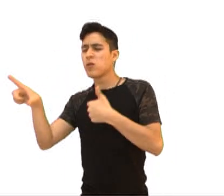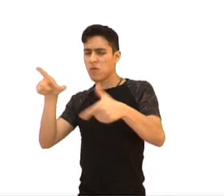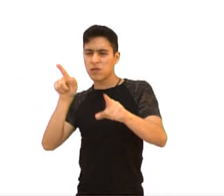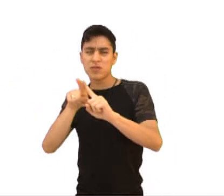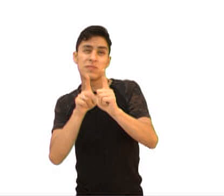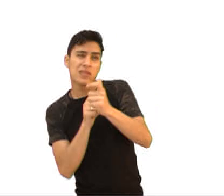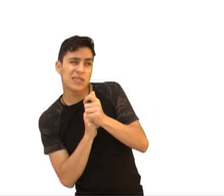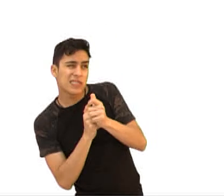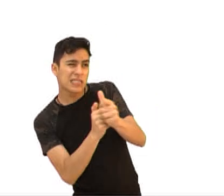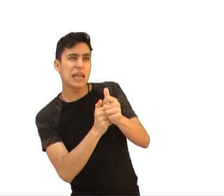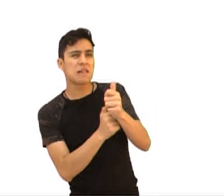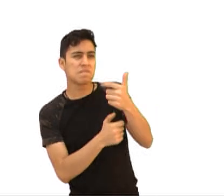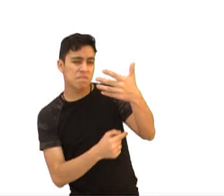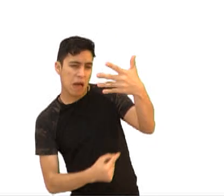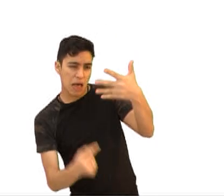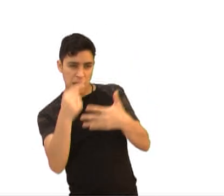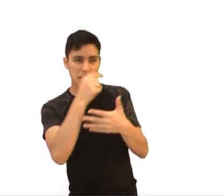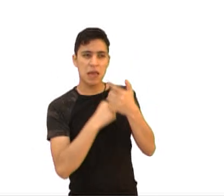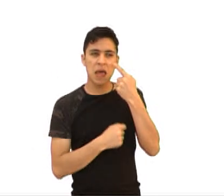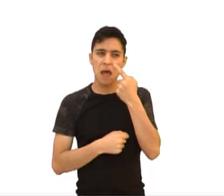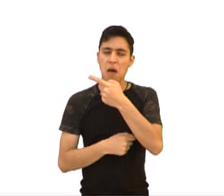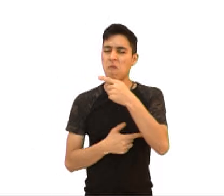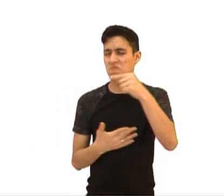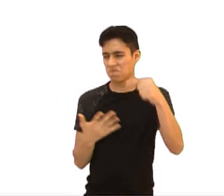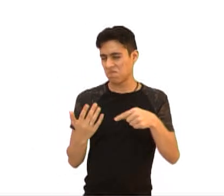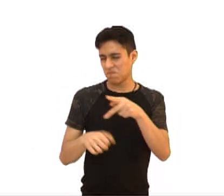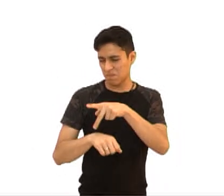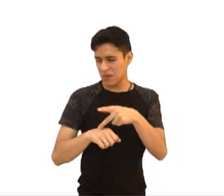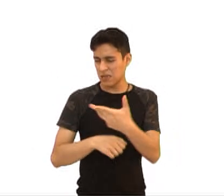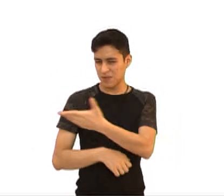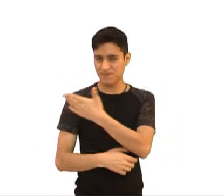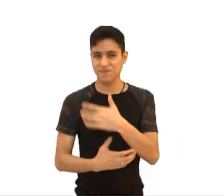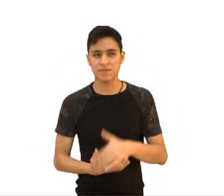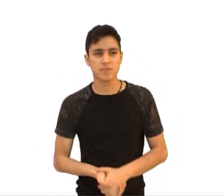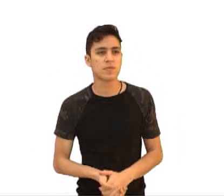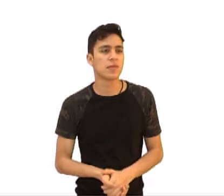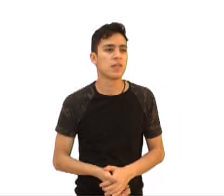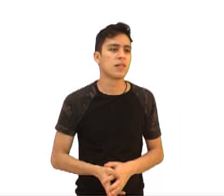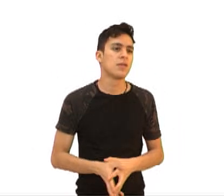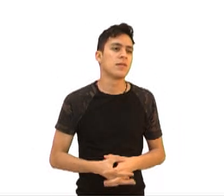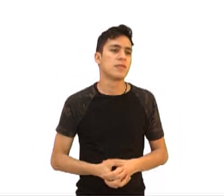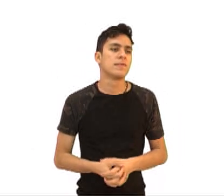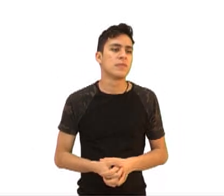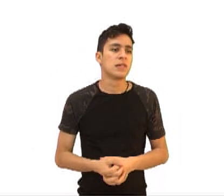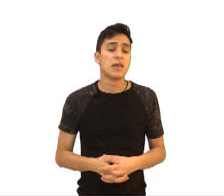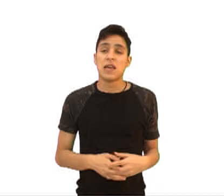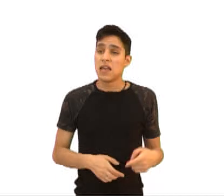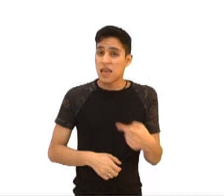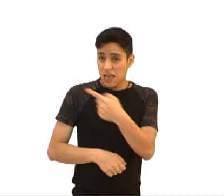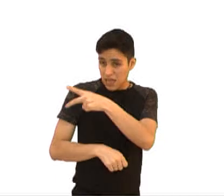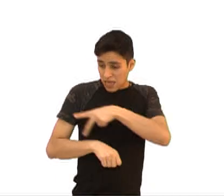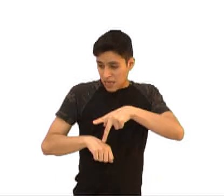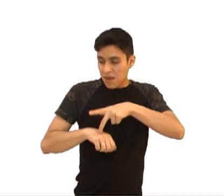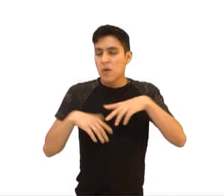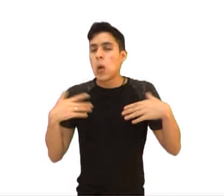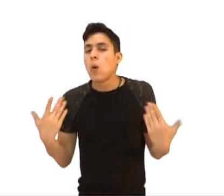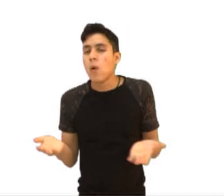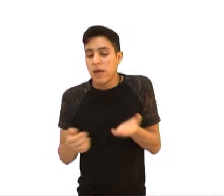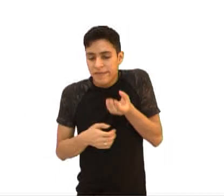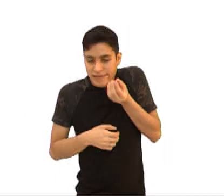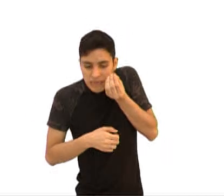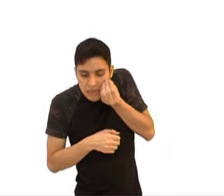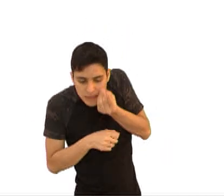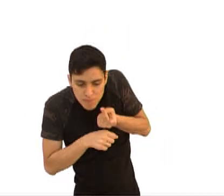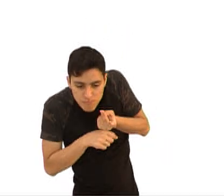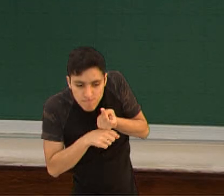ritmo. Aí temos as capitais Dinamarca, Suécia, Noruega, Holanda. Então, esses países vêm buscando essa